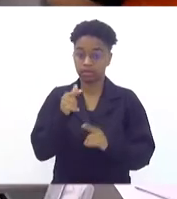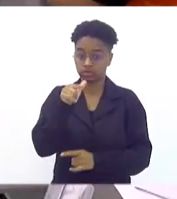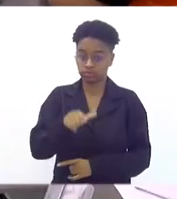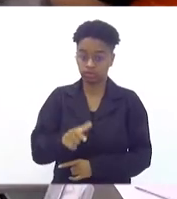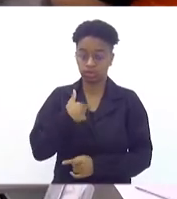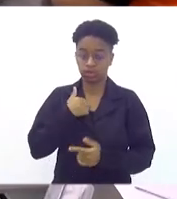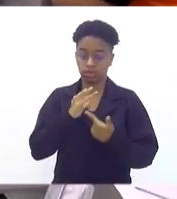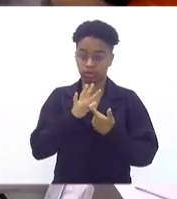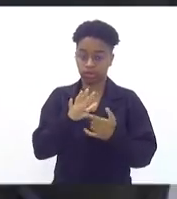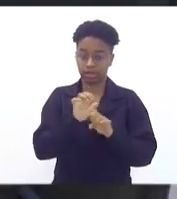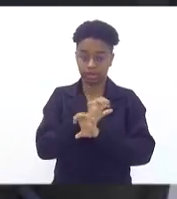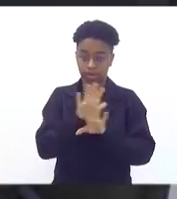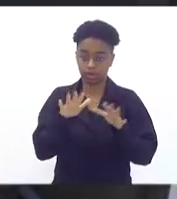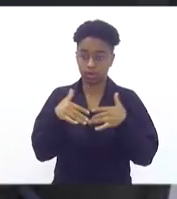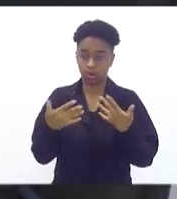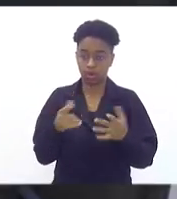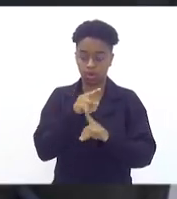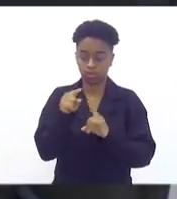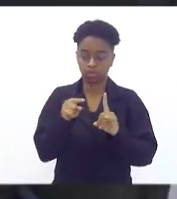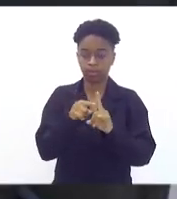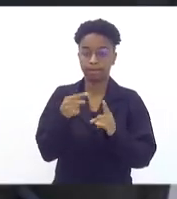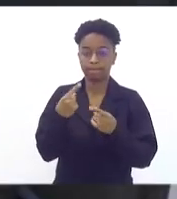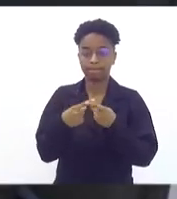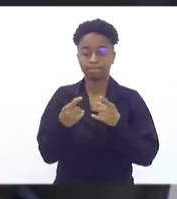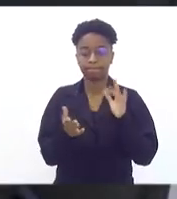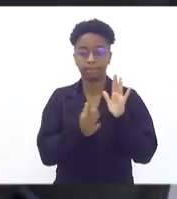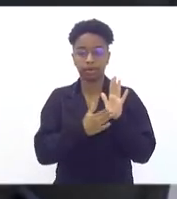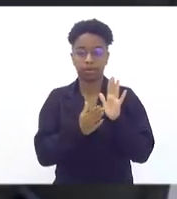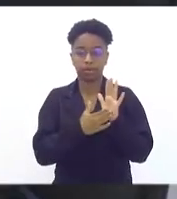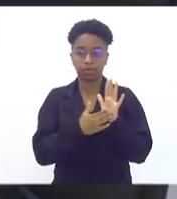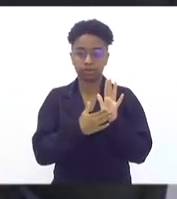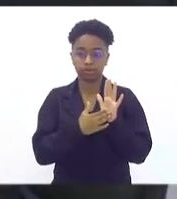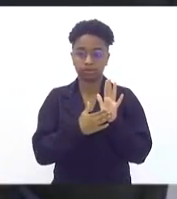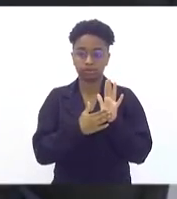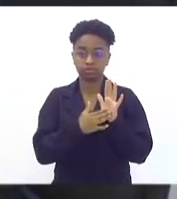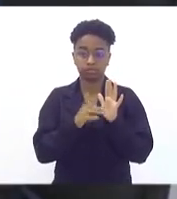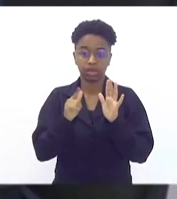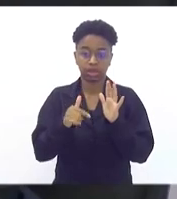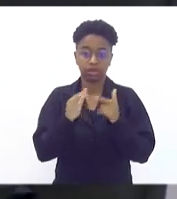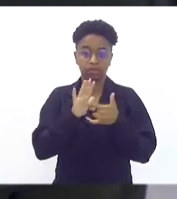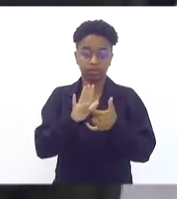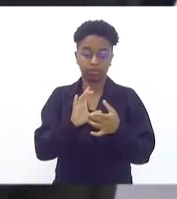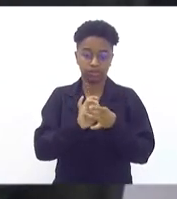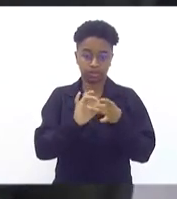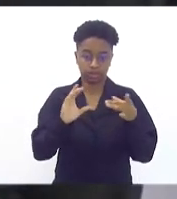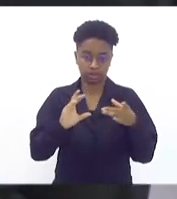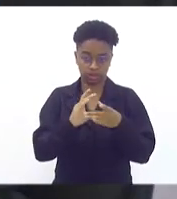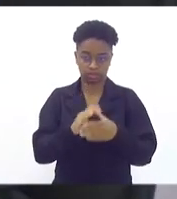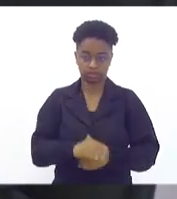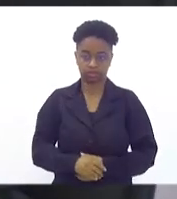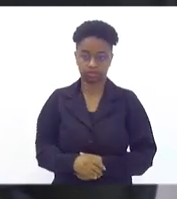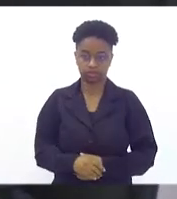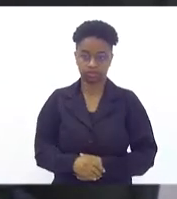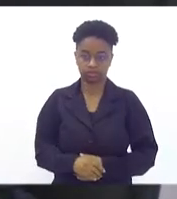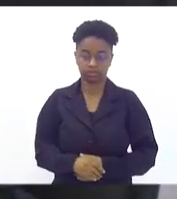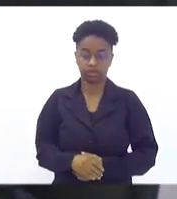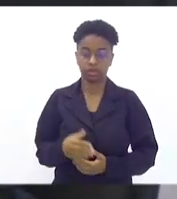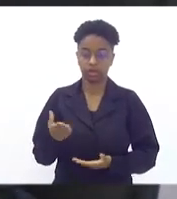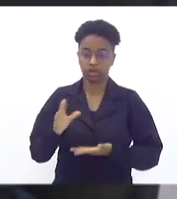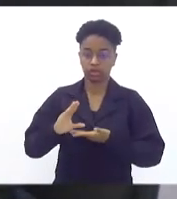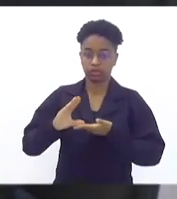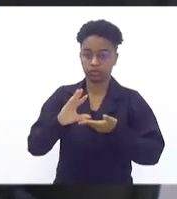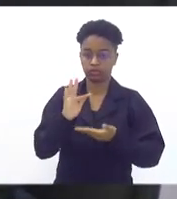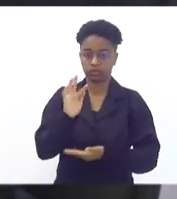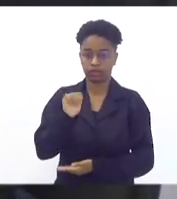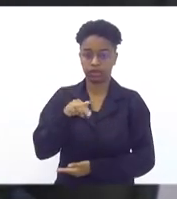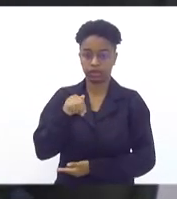deixando claro o objetivo a proposta de um exercício É exatamente esse exercício democrático Conselheiro Fernando Morais diz que não